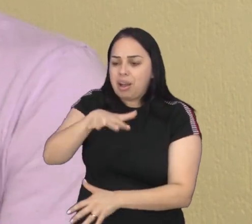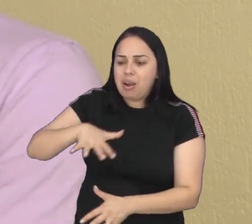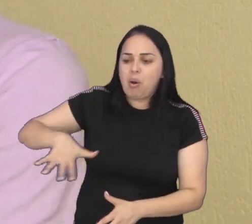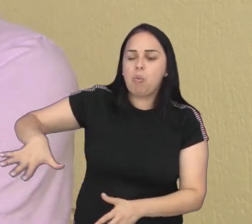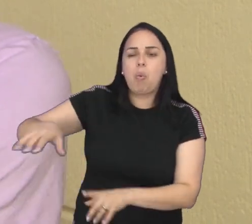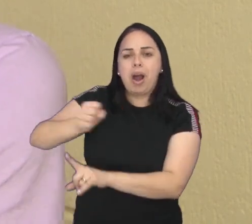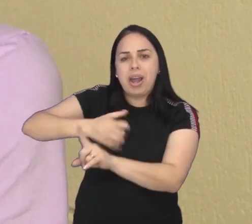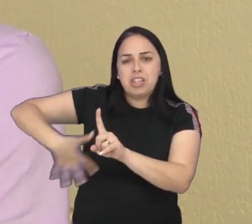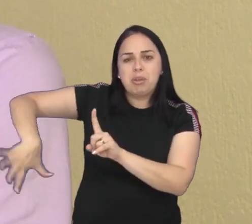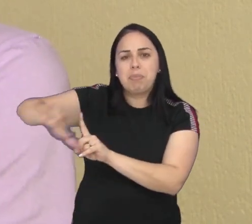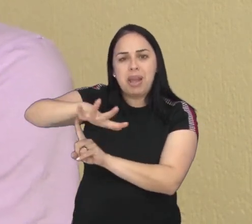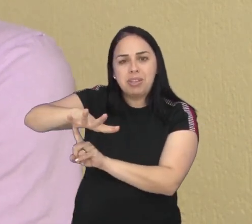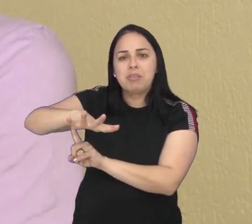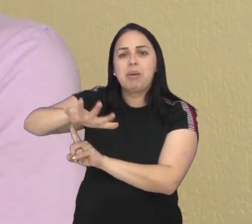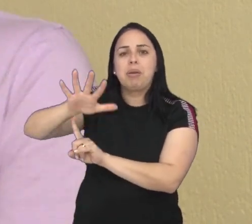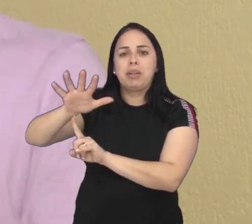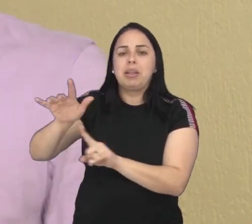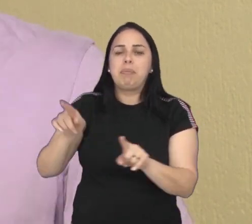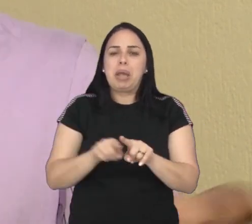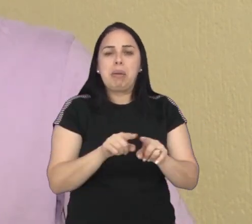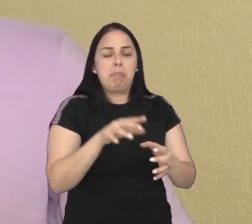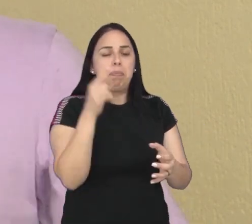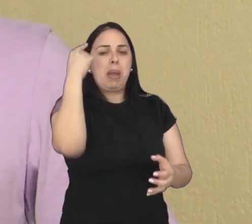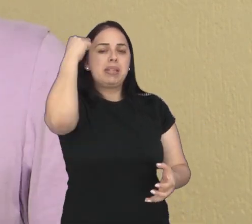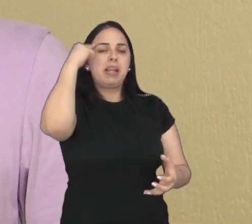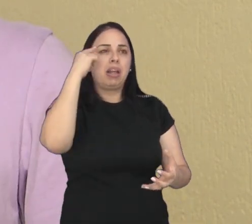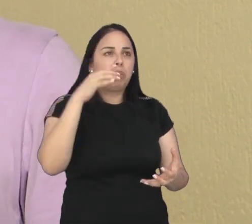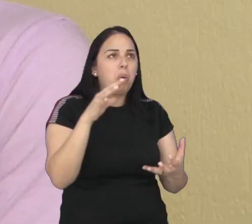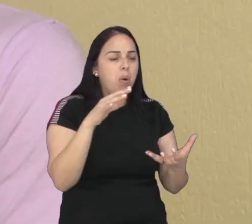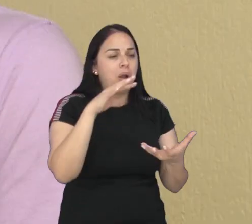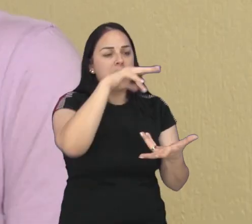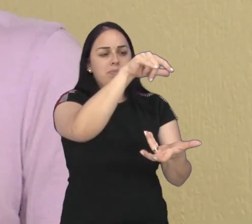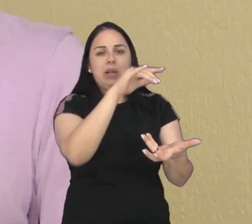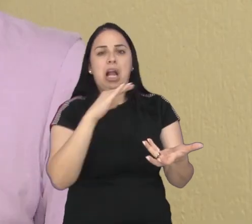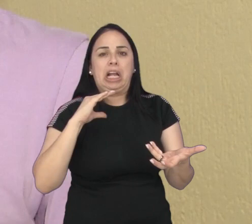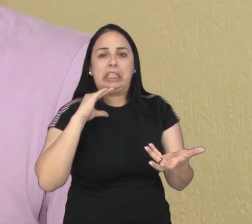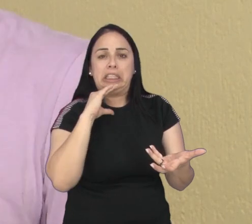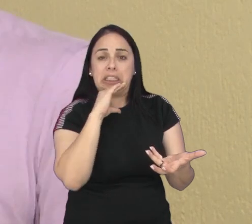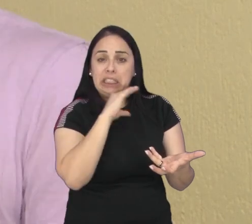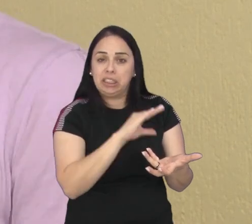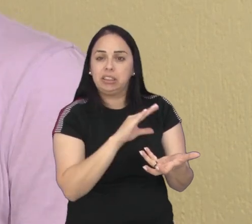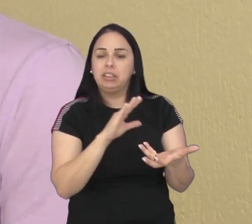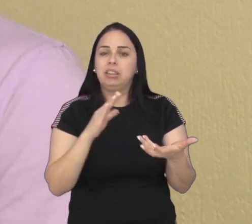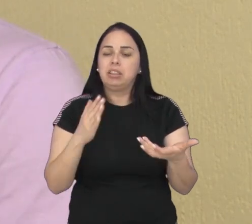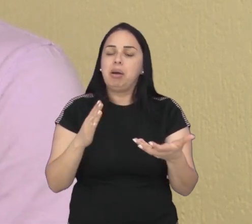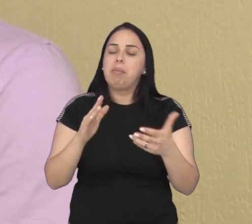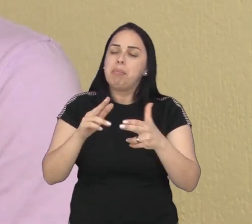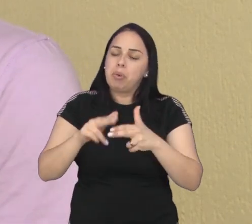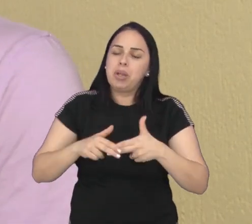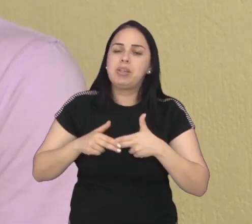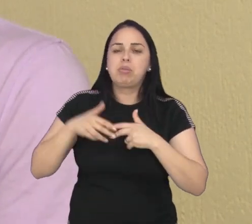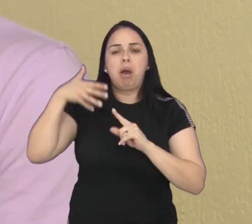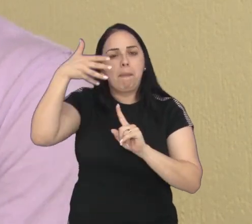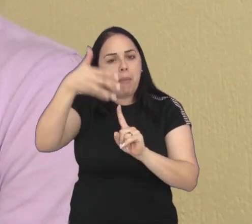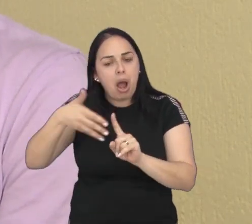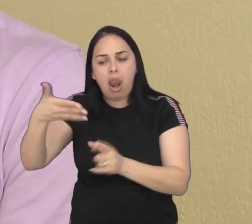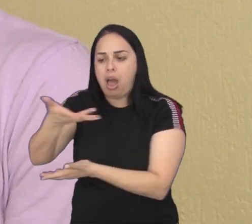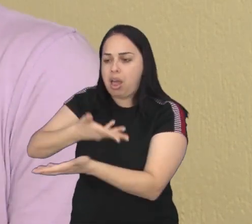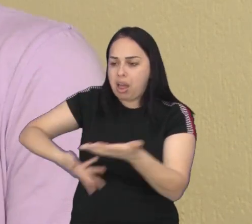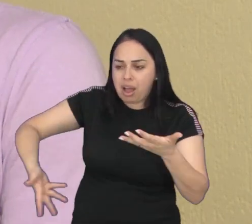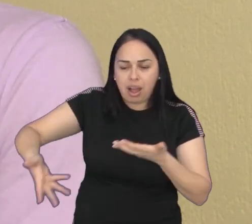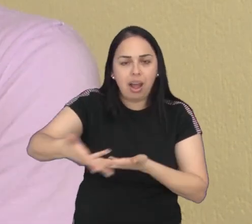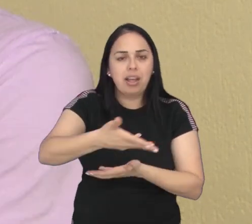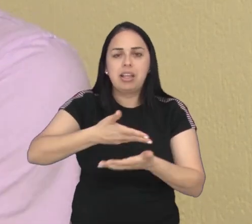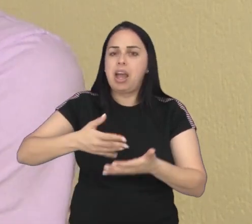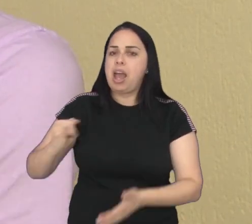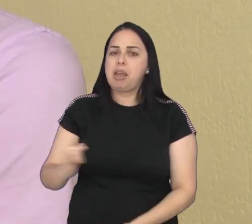o direito a ter um meio ambiente preservado num contexto de aquecimento global. A ideia de você ter esse espaço para dialogar sobre isso